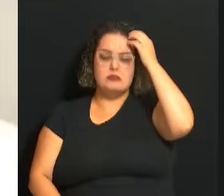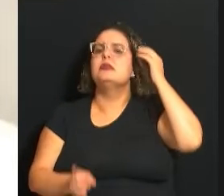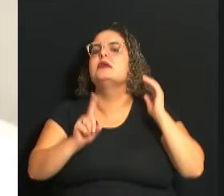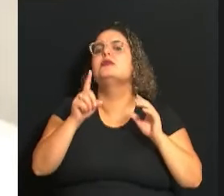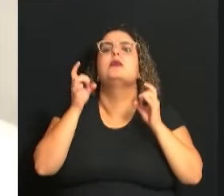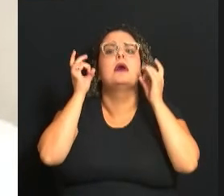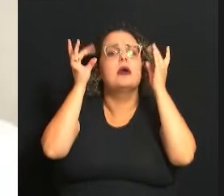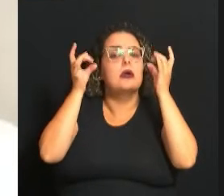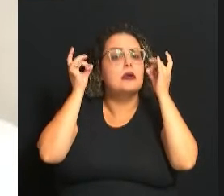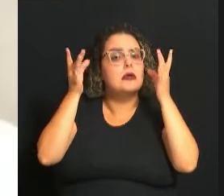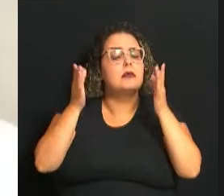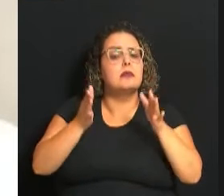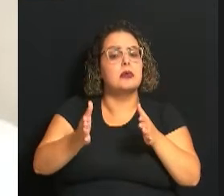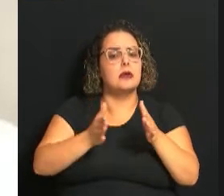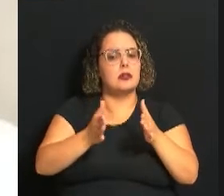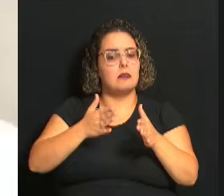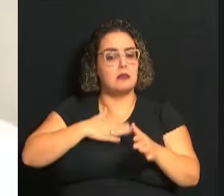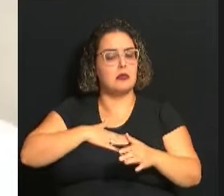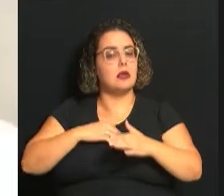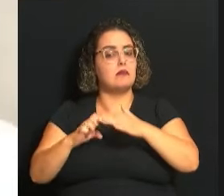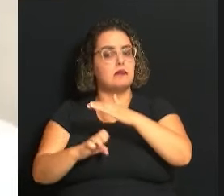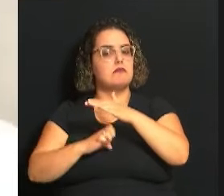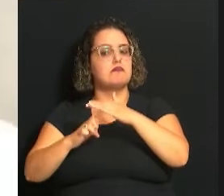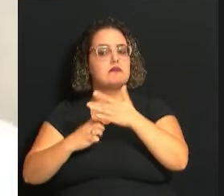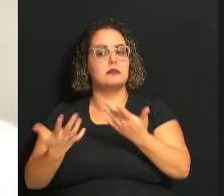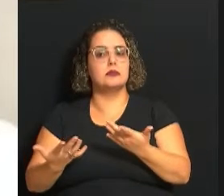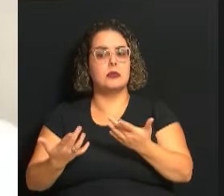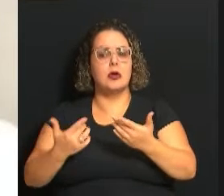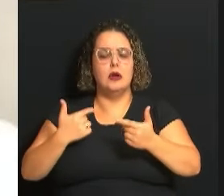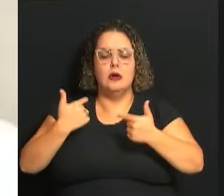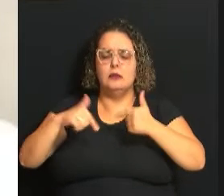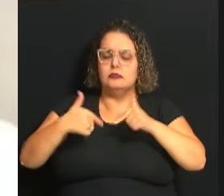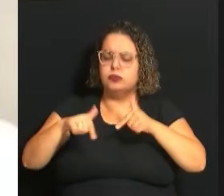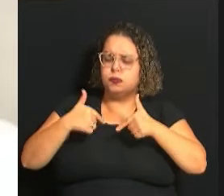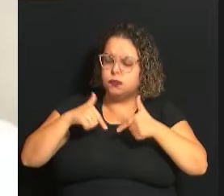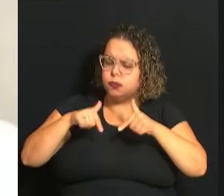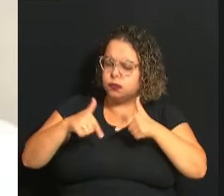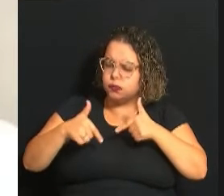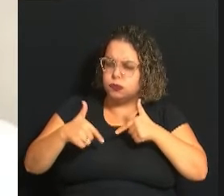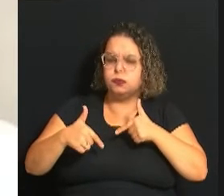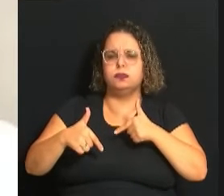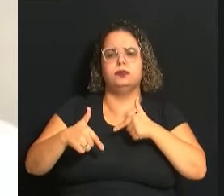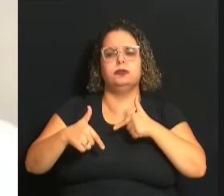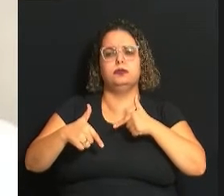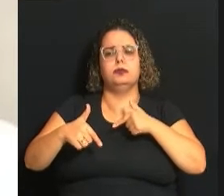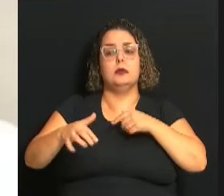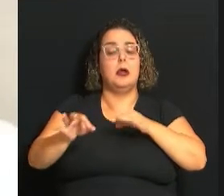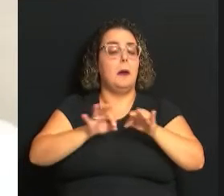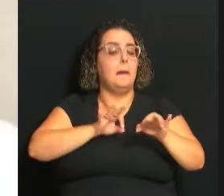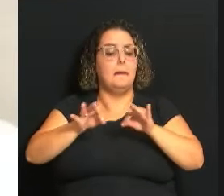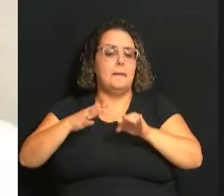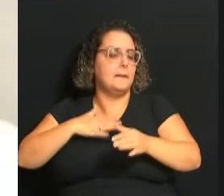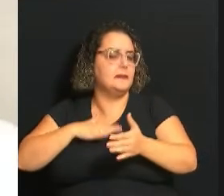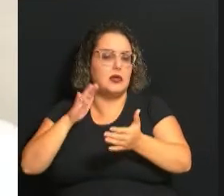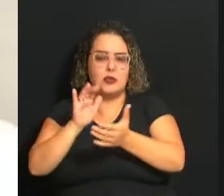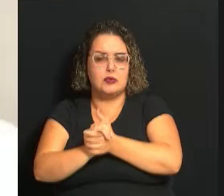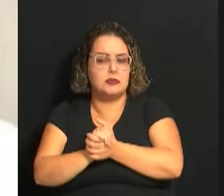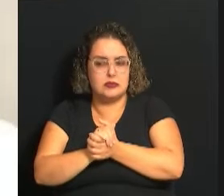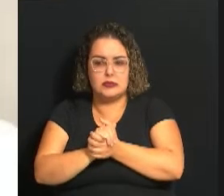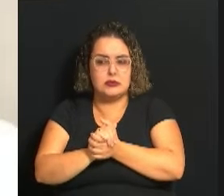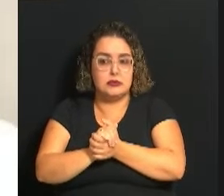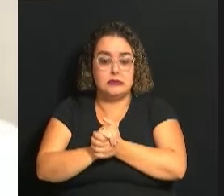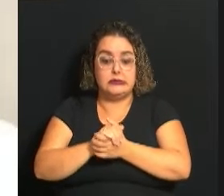numa fase na minha empresa, eu estava trabalhando muito, bastante, preparando o meu casamento. Então, eu estava bem assim,